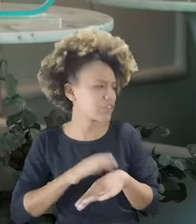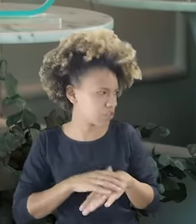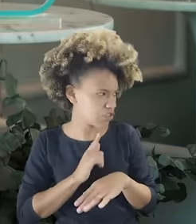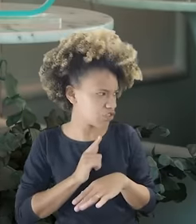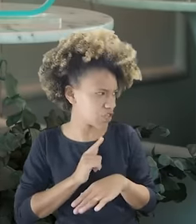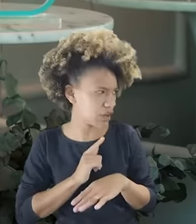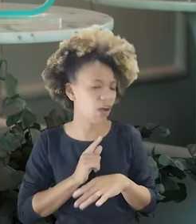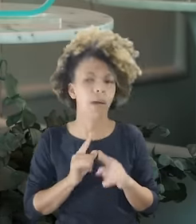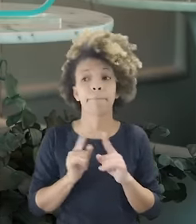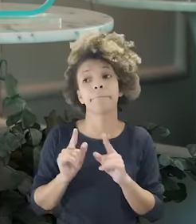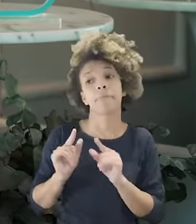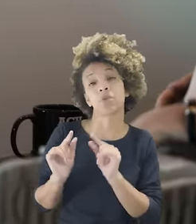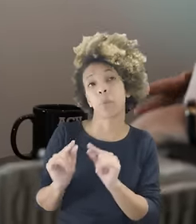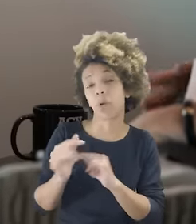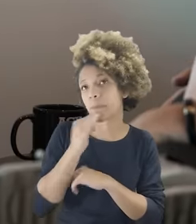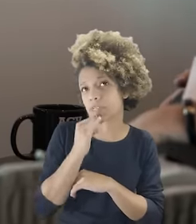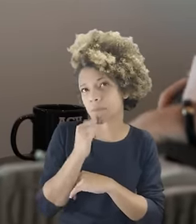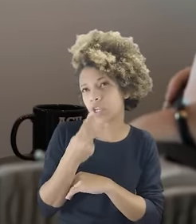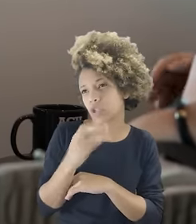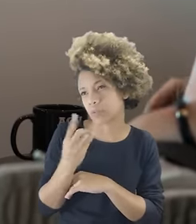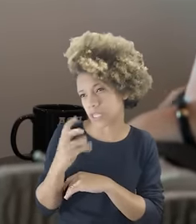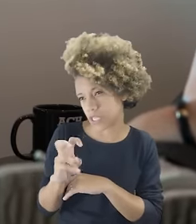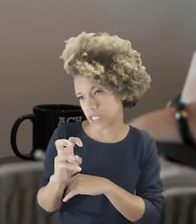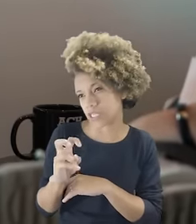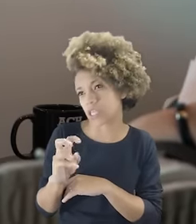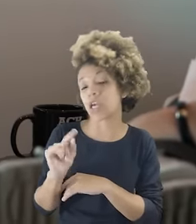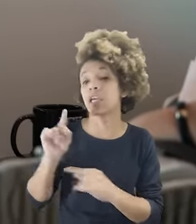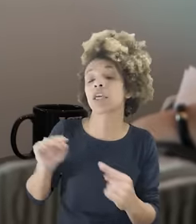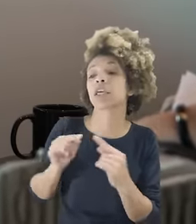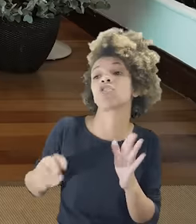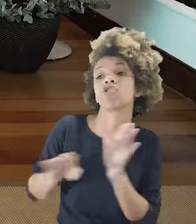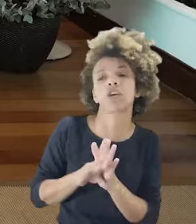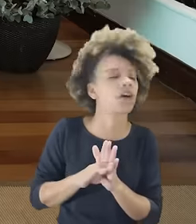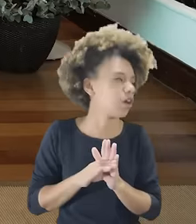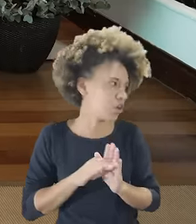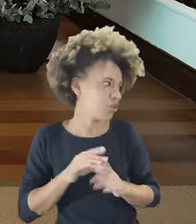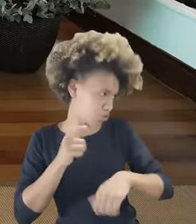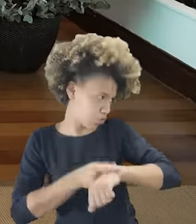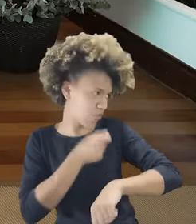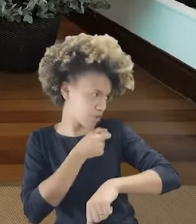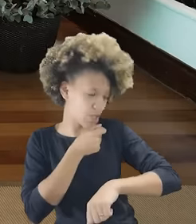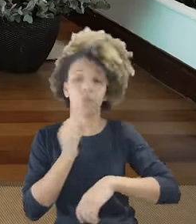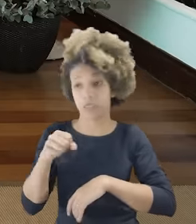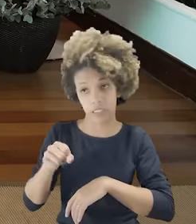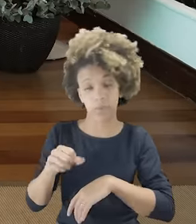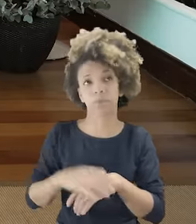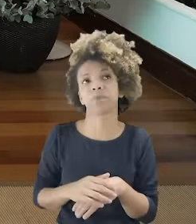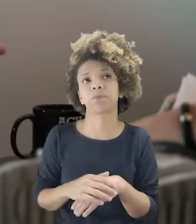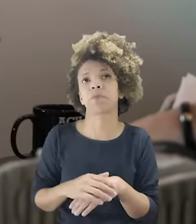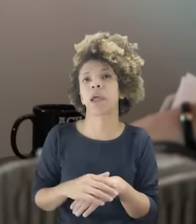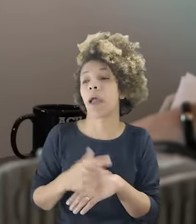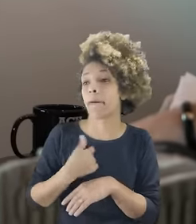fazendo tinha uma coisa disso eu tava bem resolvido em 2015 eu fiz Quem chegar lá e Faustão E aí